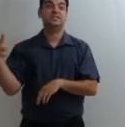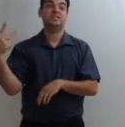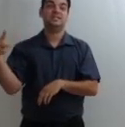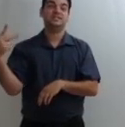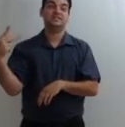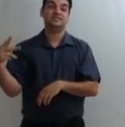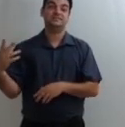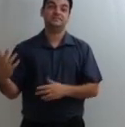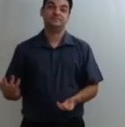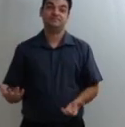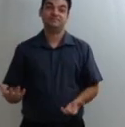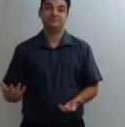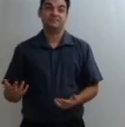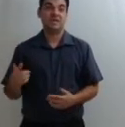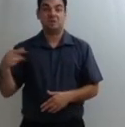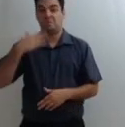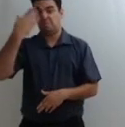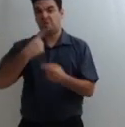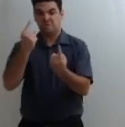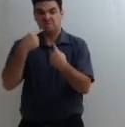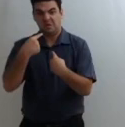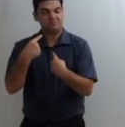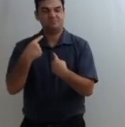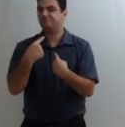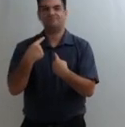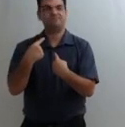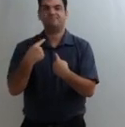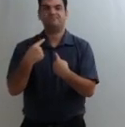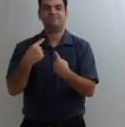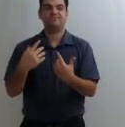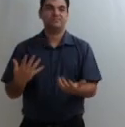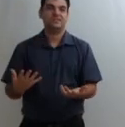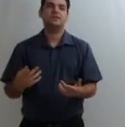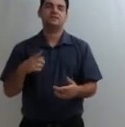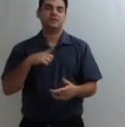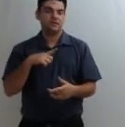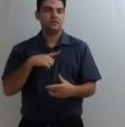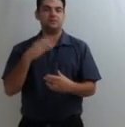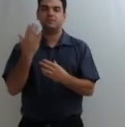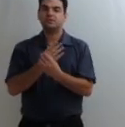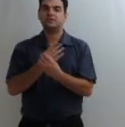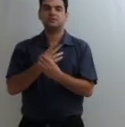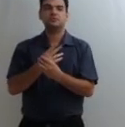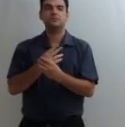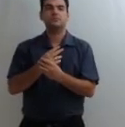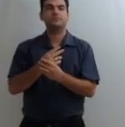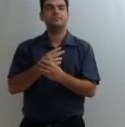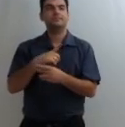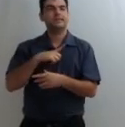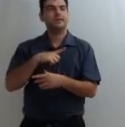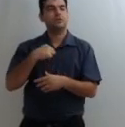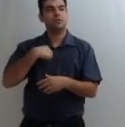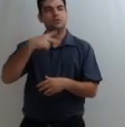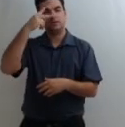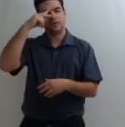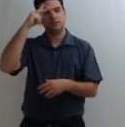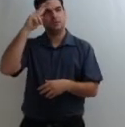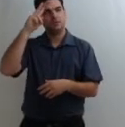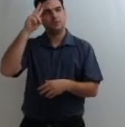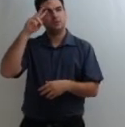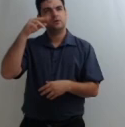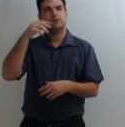Isso, o princípio, é claro. E nós temos até um precedente da minha relatoria nesse sentido, no